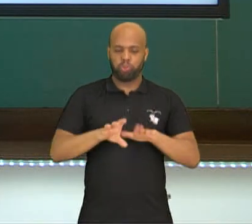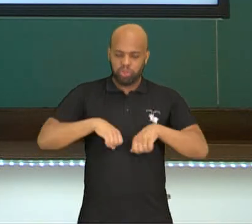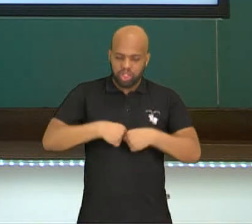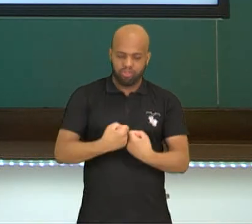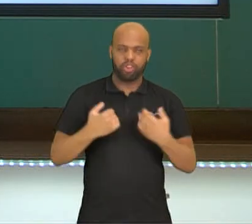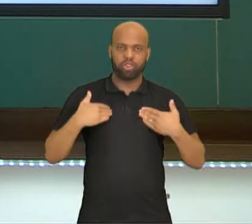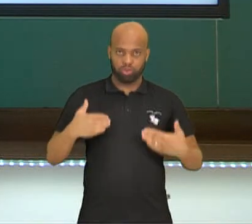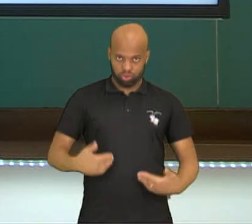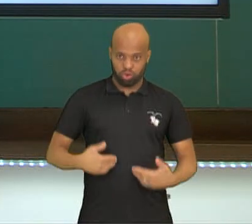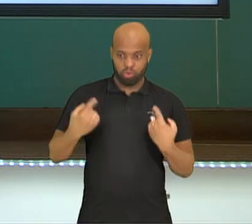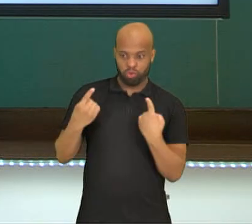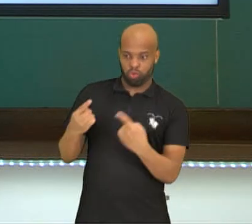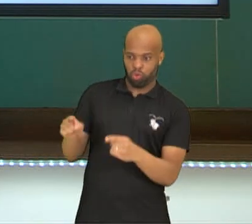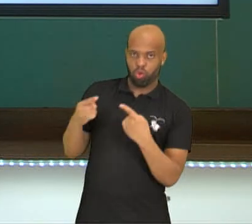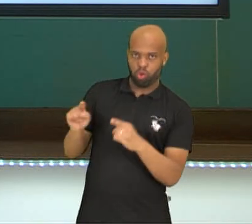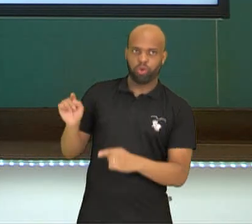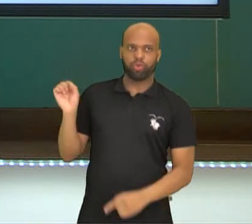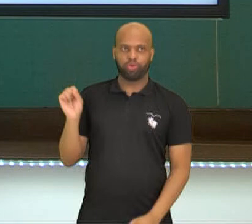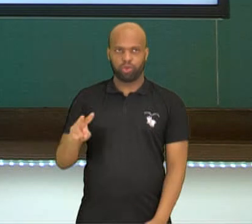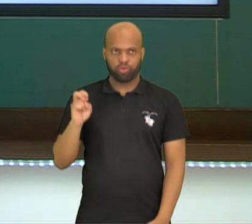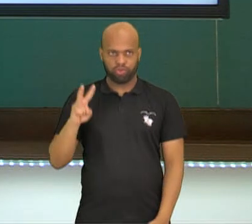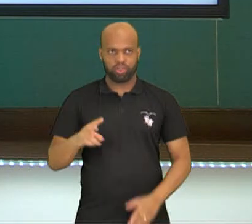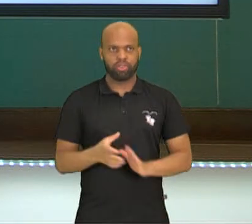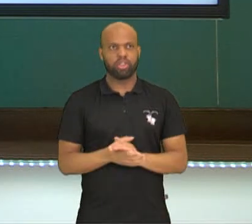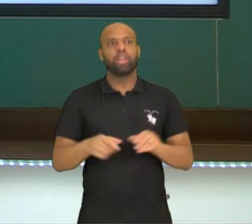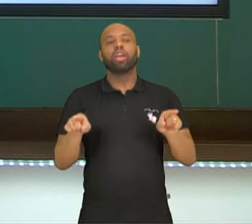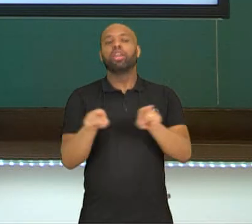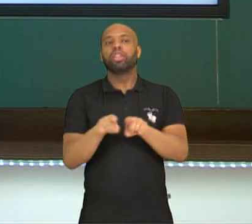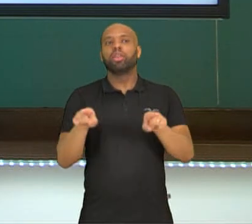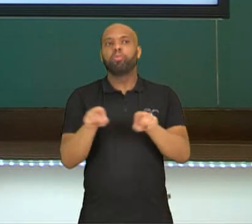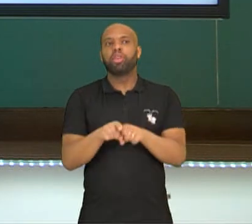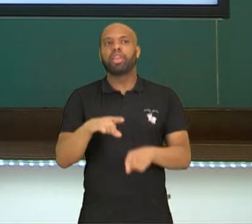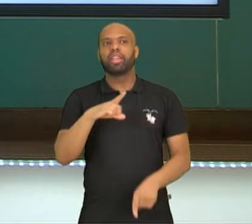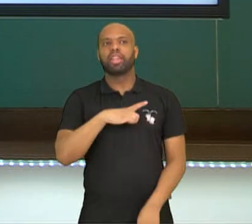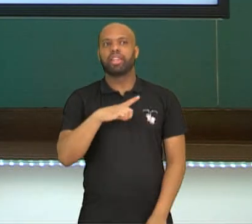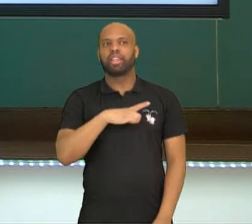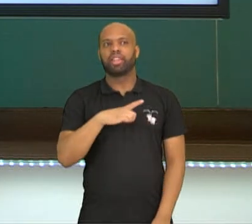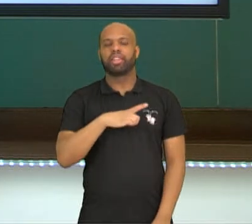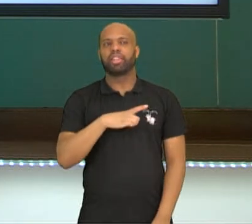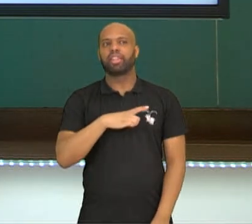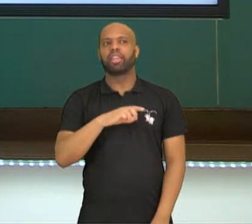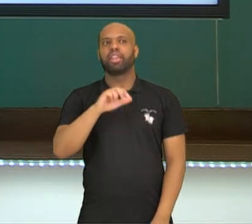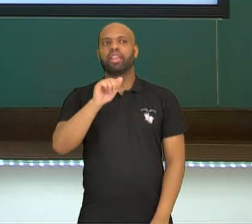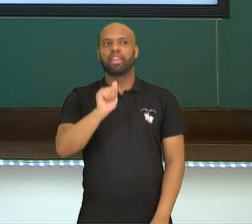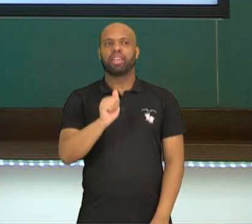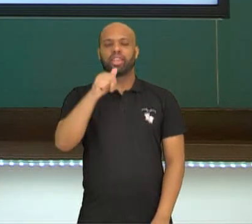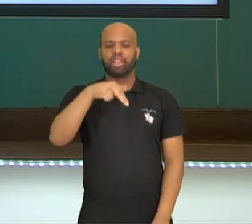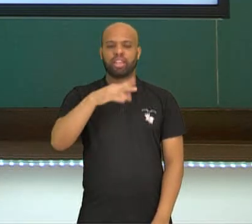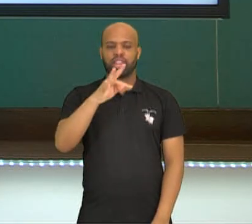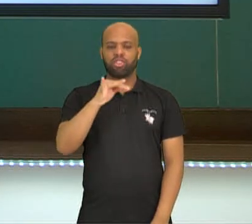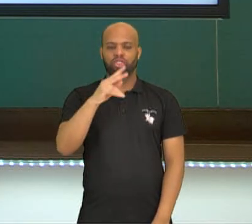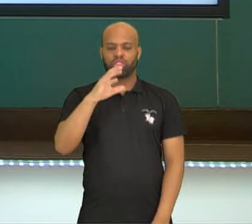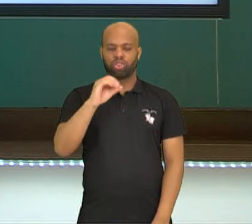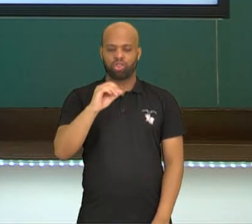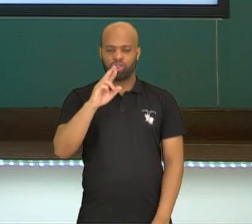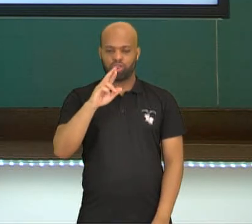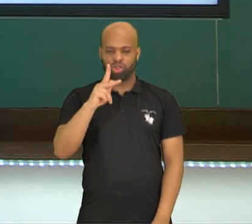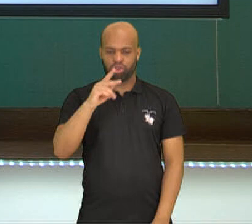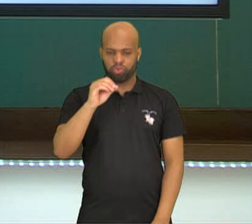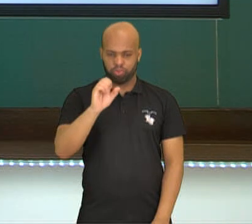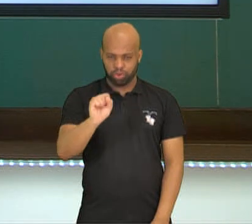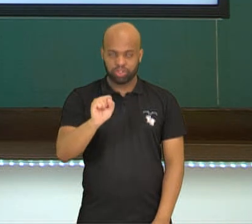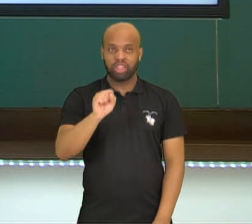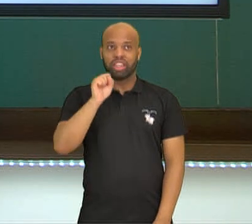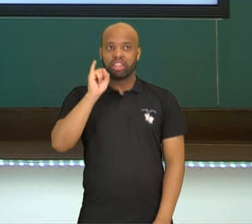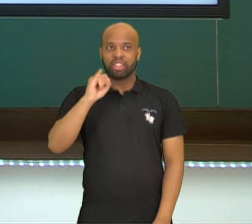funcionam através de um reagente que fica no interior deste material. E este reagente, quando em contato com